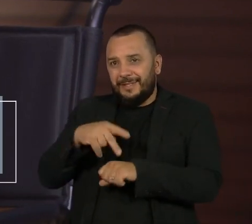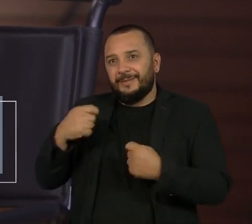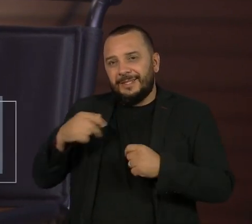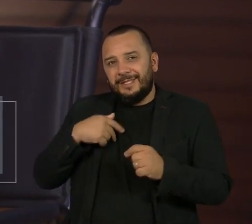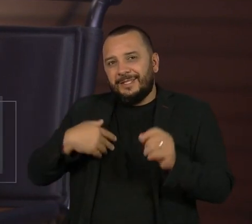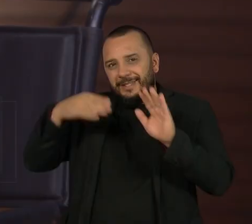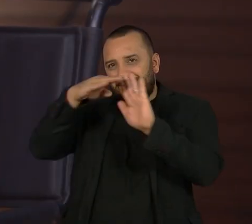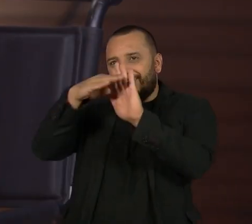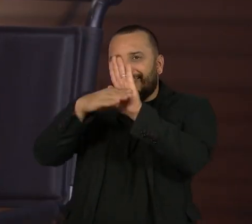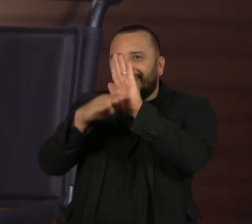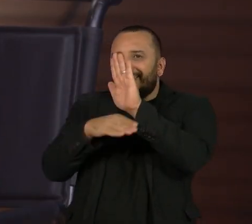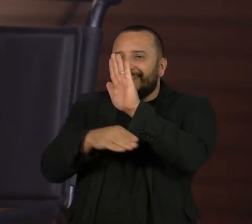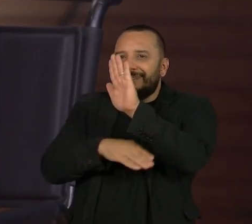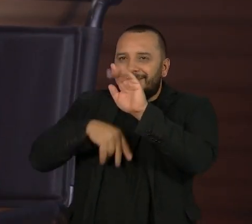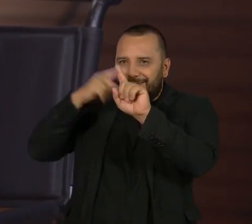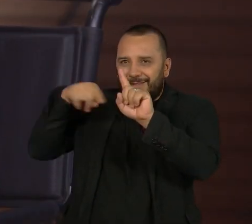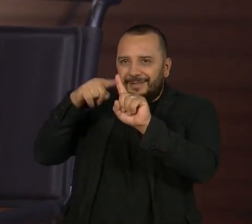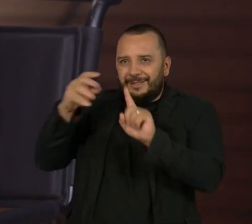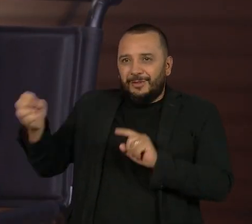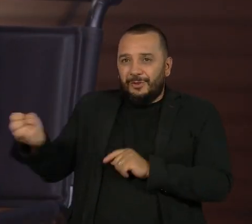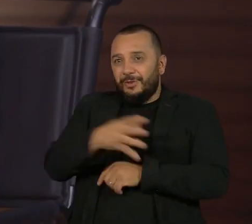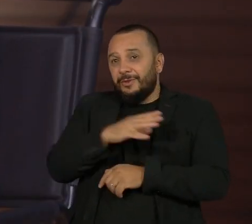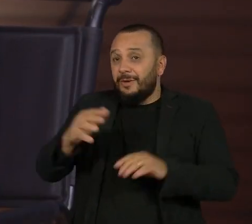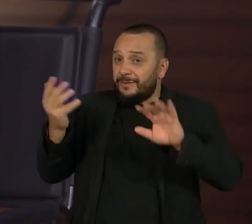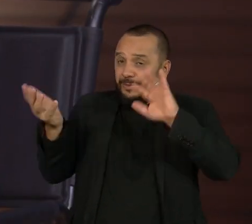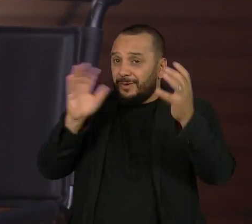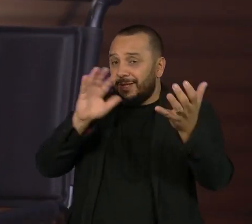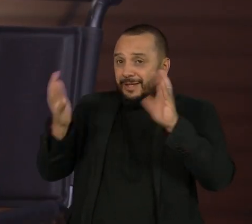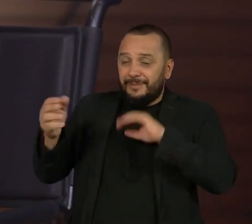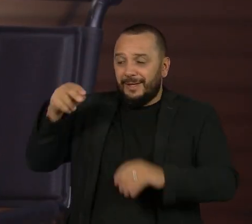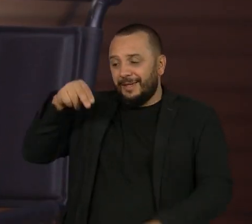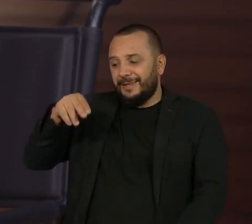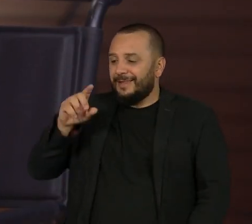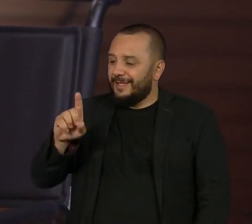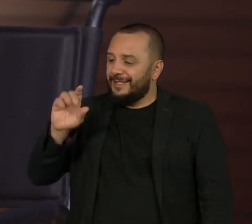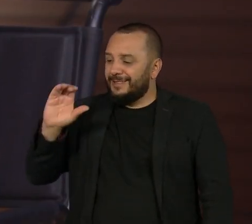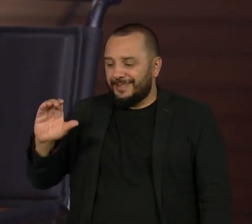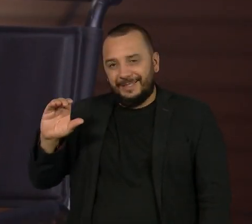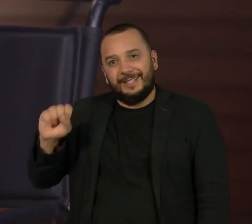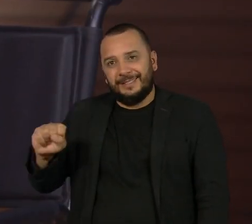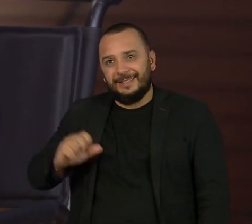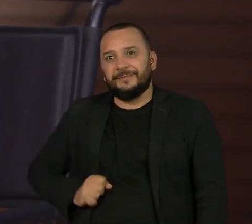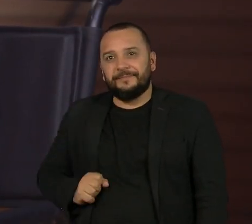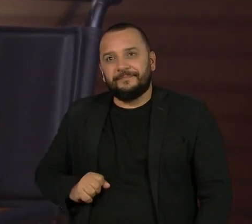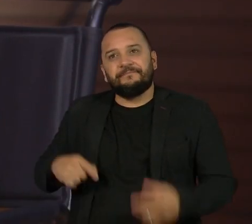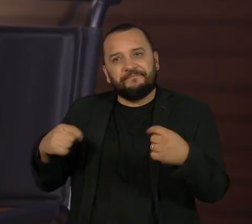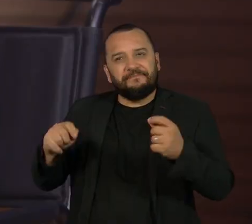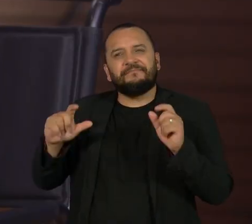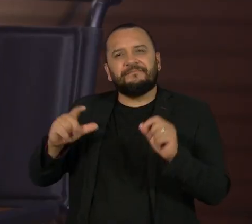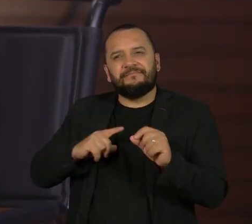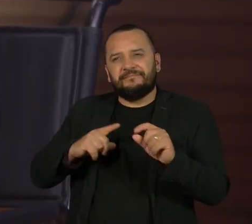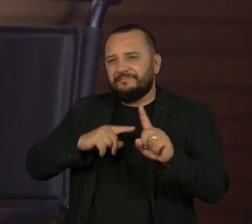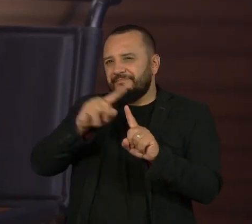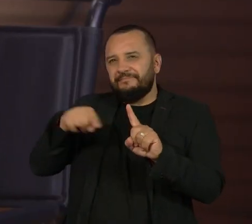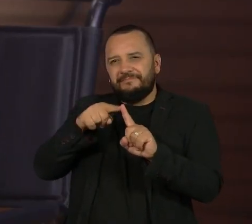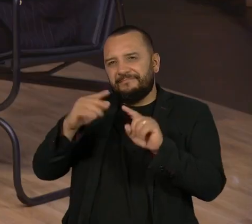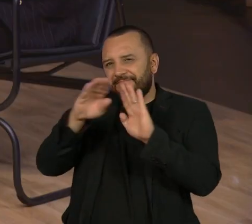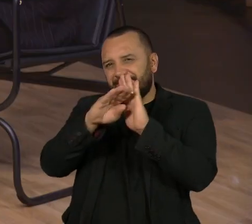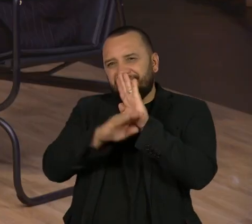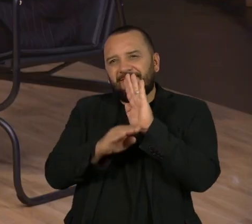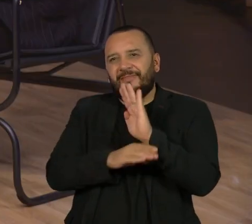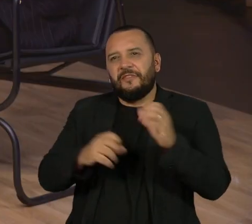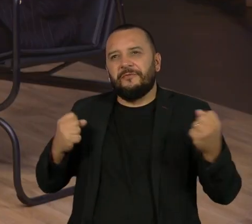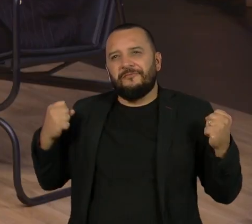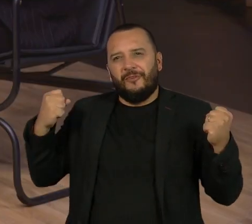novas metas climáticas, as chamadas NDCs. Então, é ter uma ambição, uma nova meta